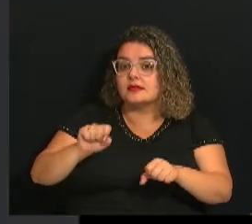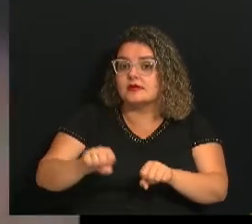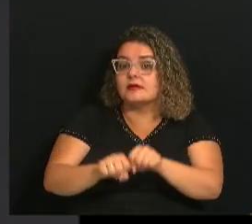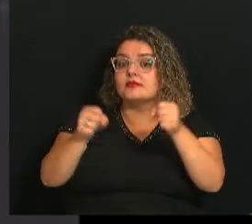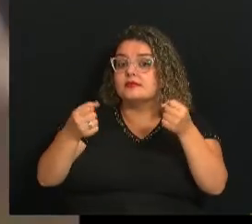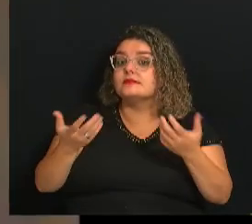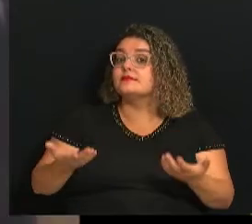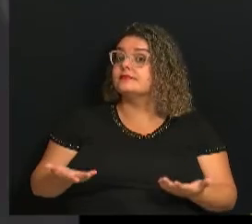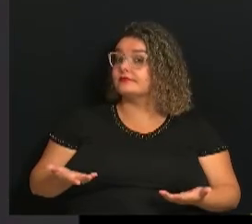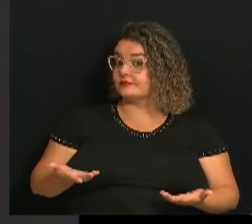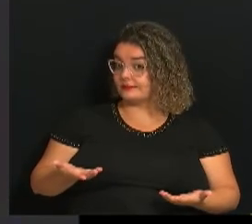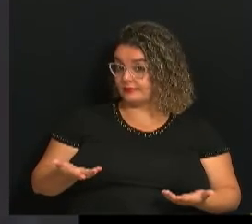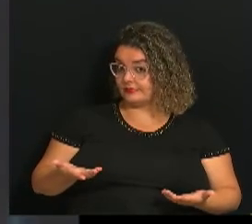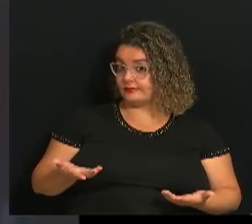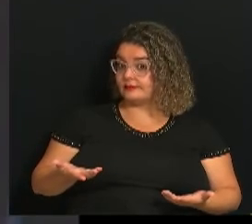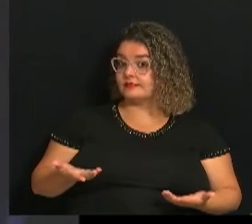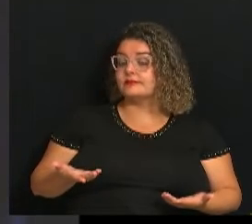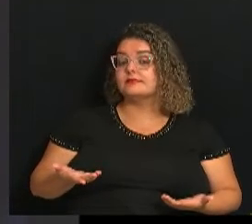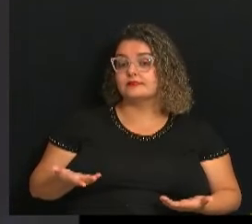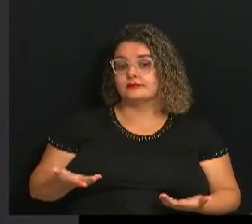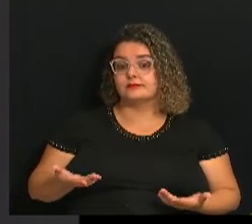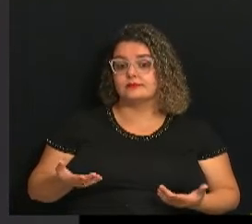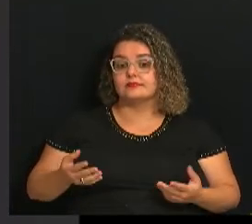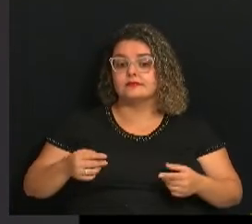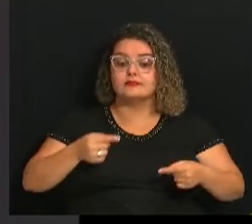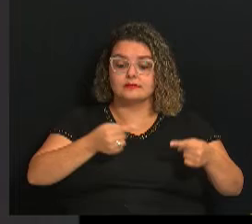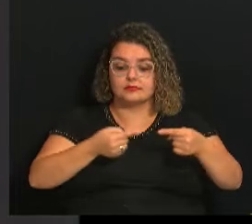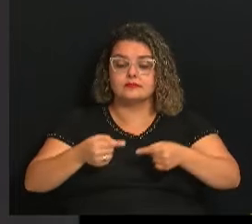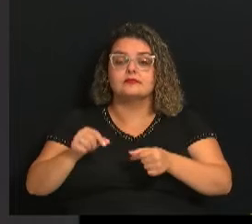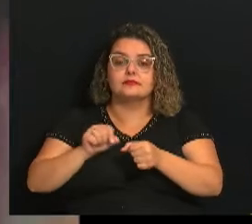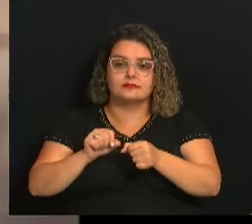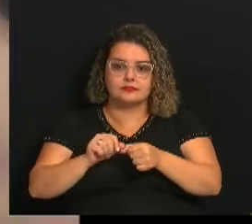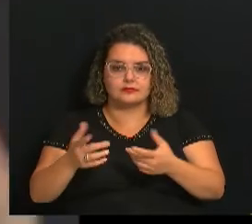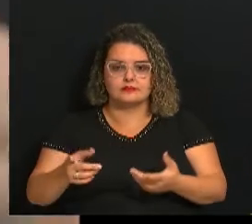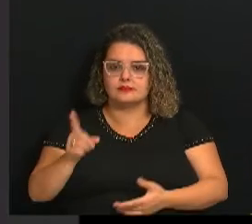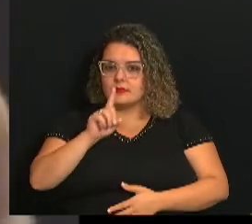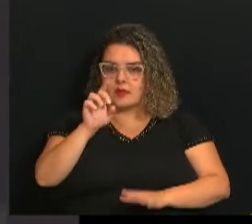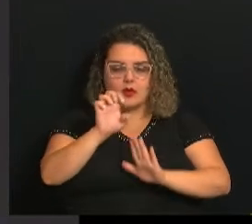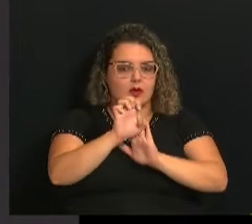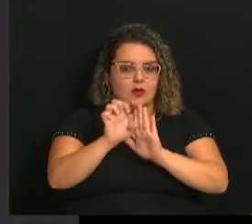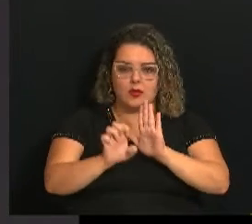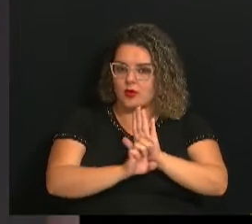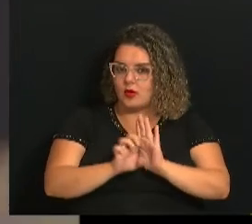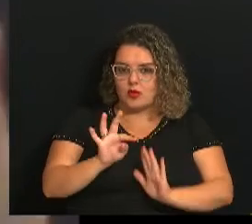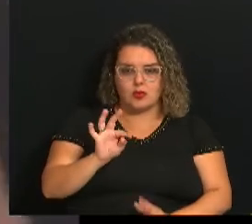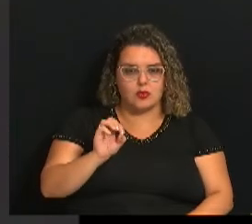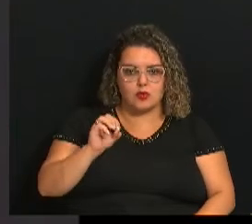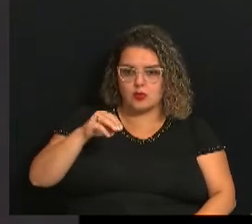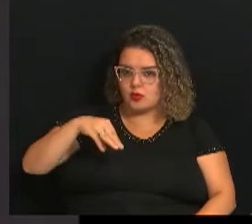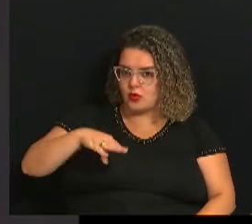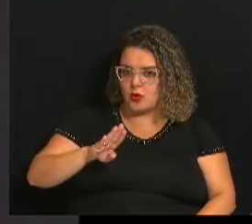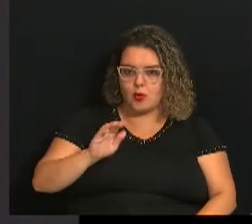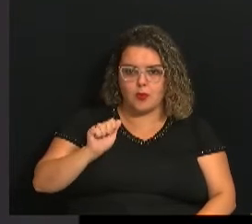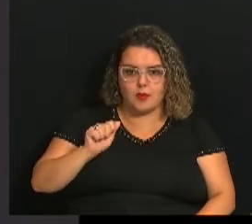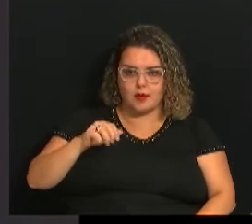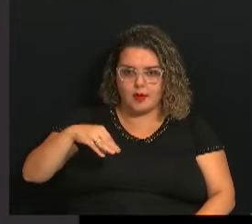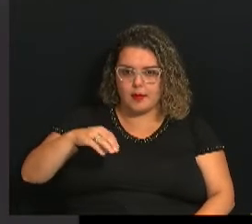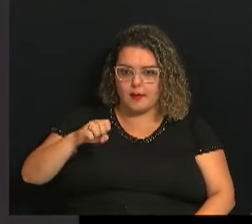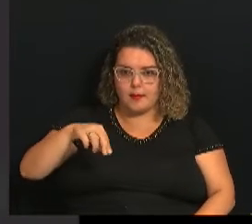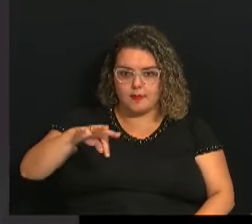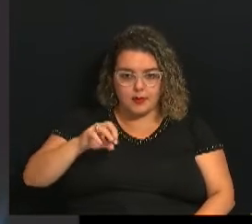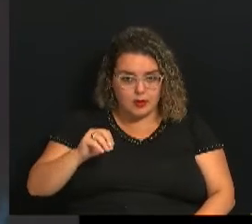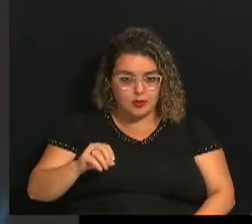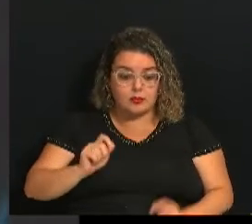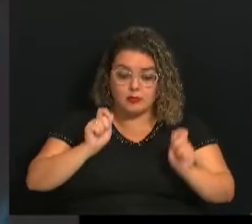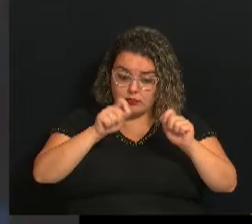Então, esse debate tem que ser feito. Não é o estatuto do tombamento que causa nem a